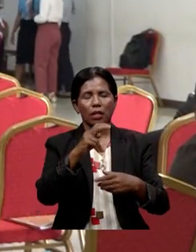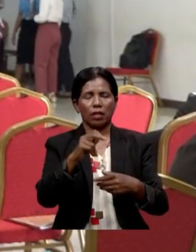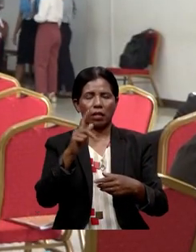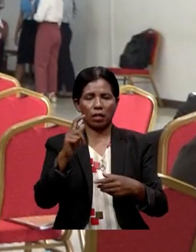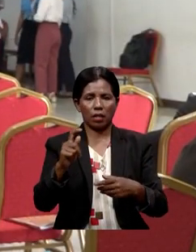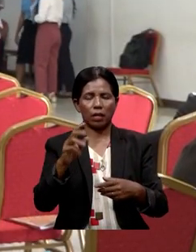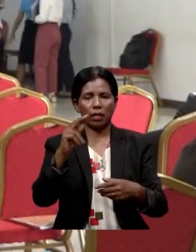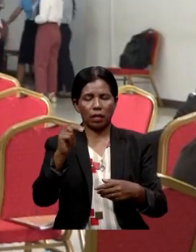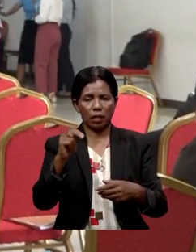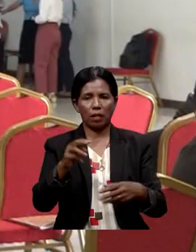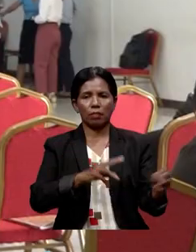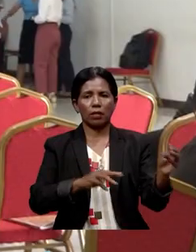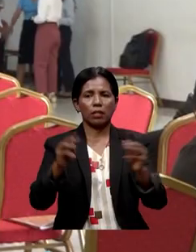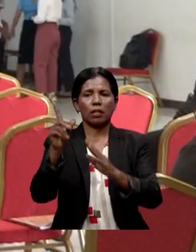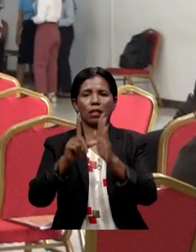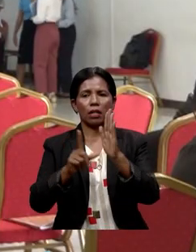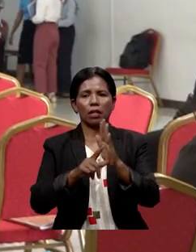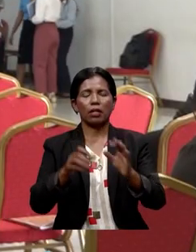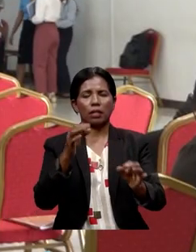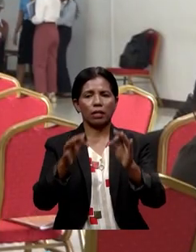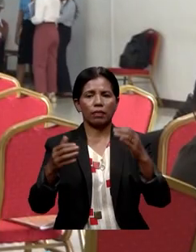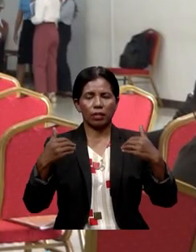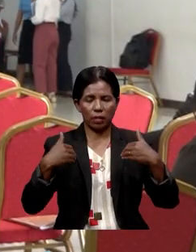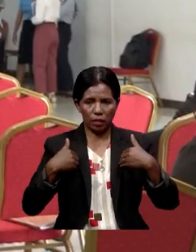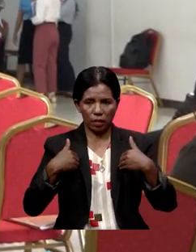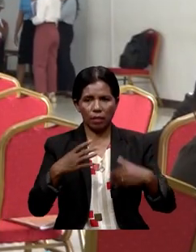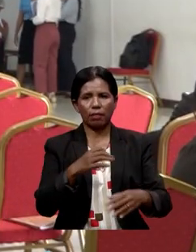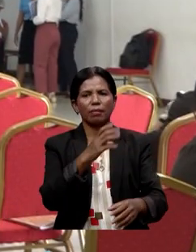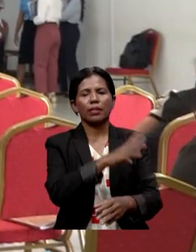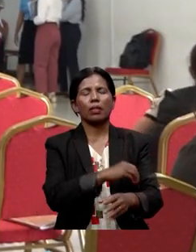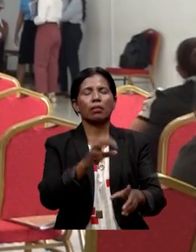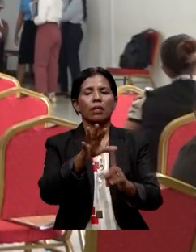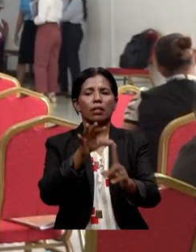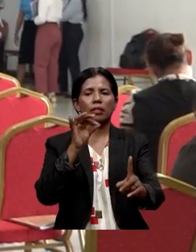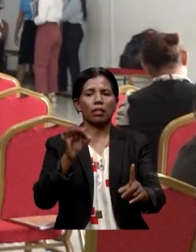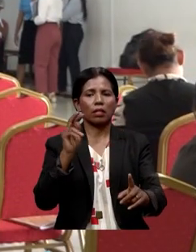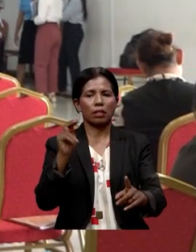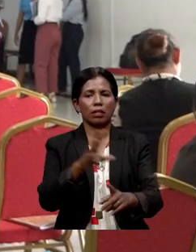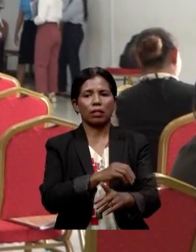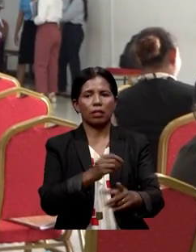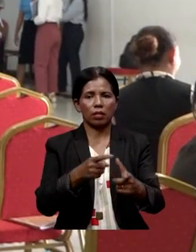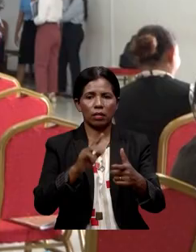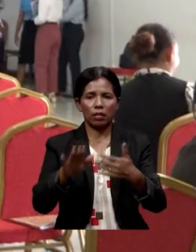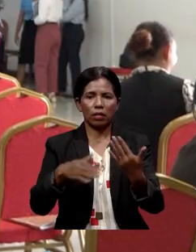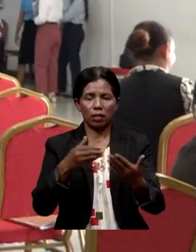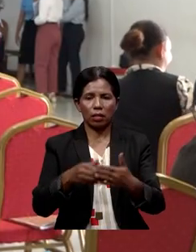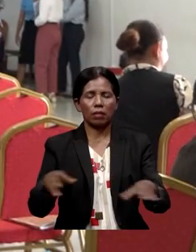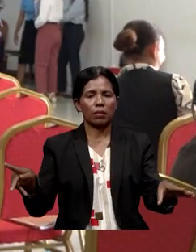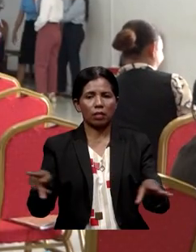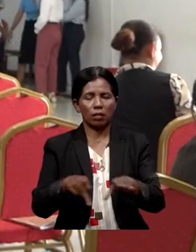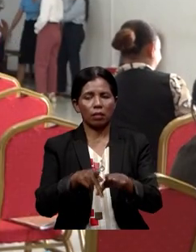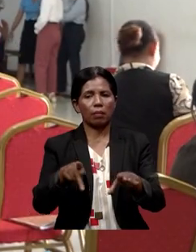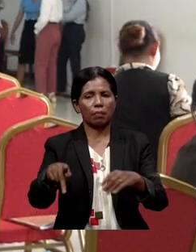a mudança lei né bem cara que ia, lilo vai lição linha, ba órgãos eleitorais, ba partidos políticos